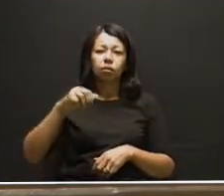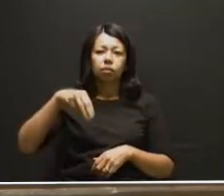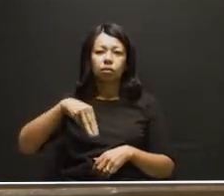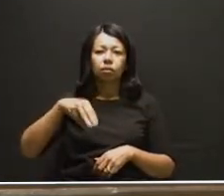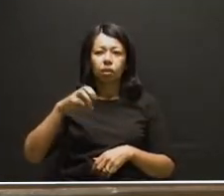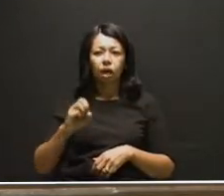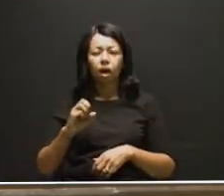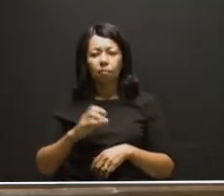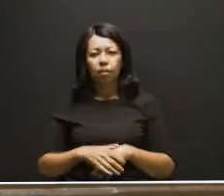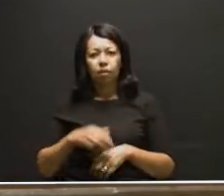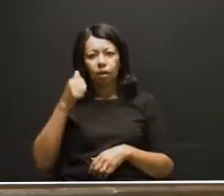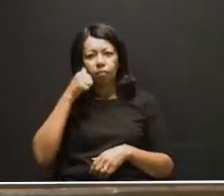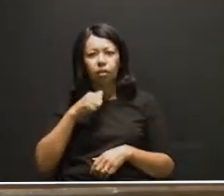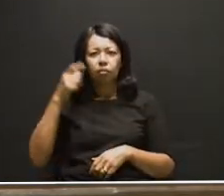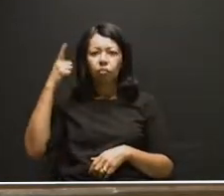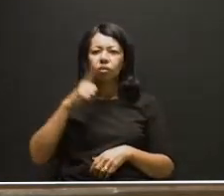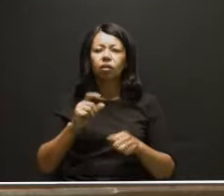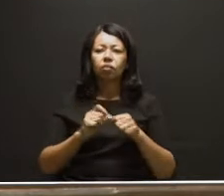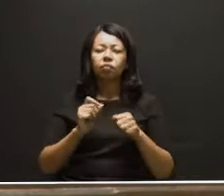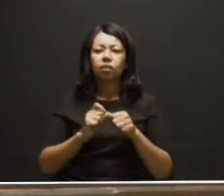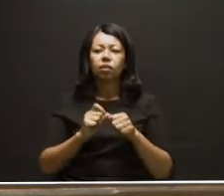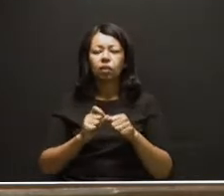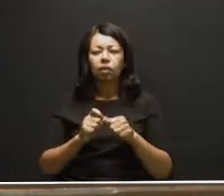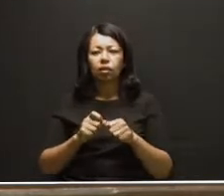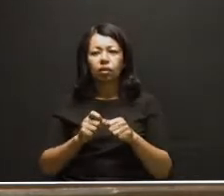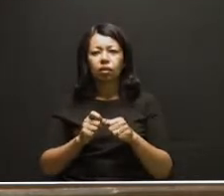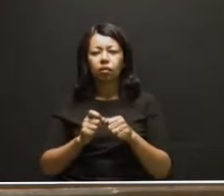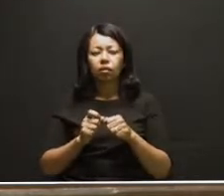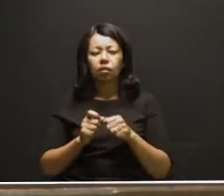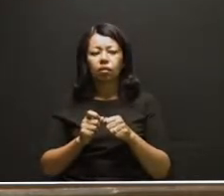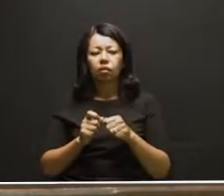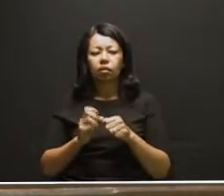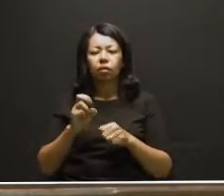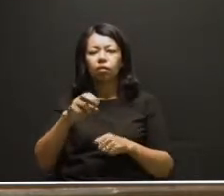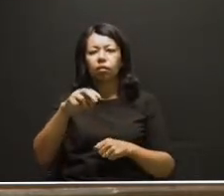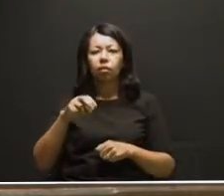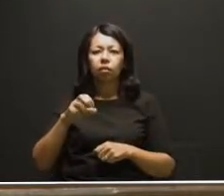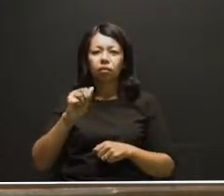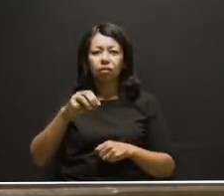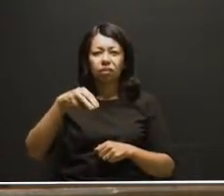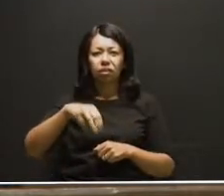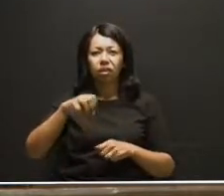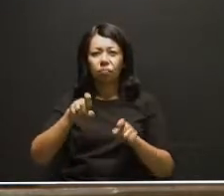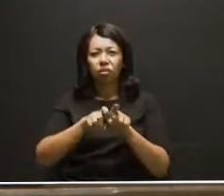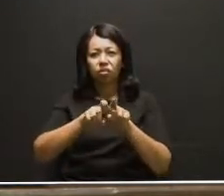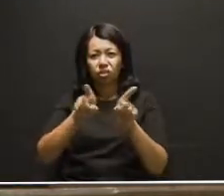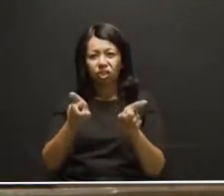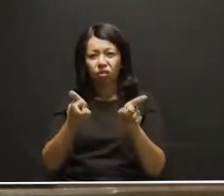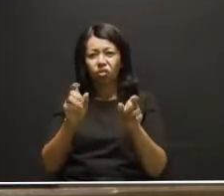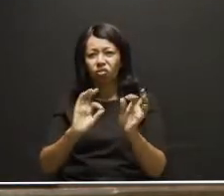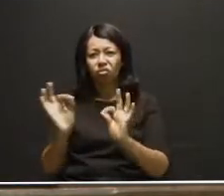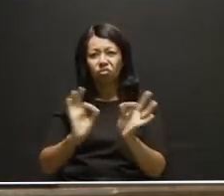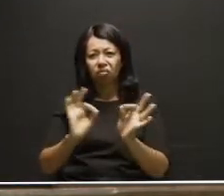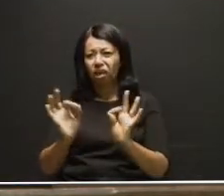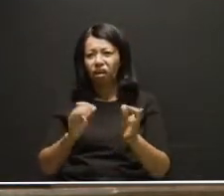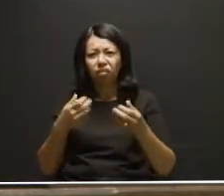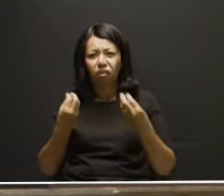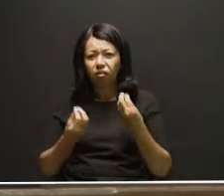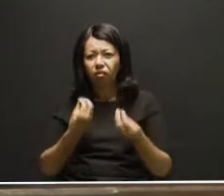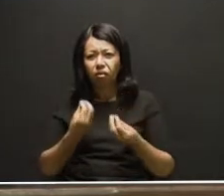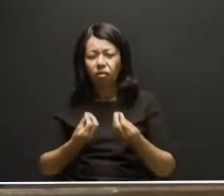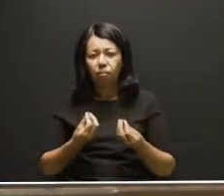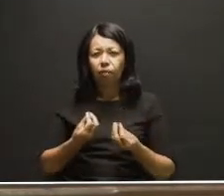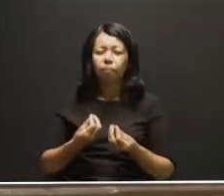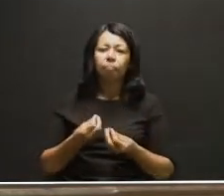fazer exame ginecológico nenhum passo está cansada eu espero que